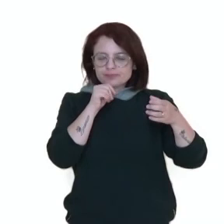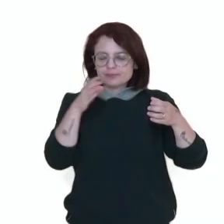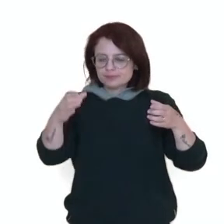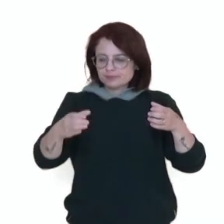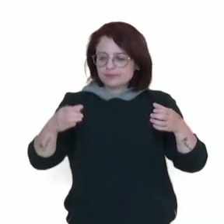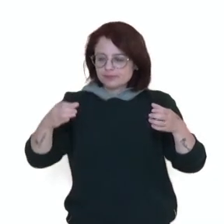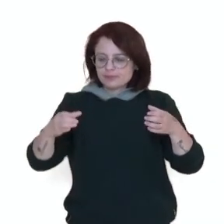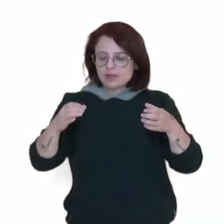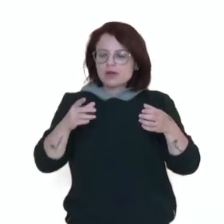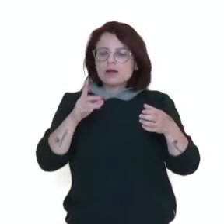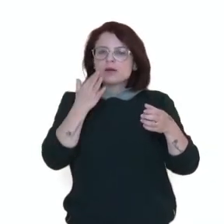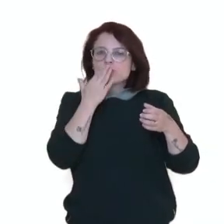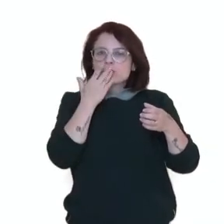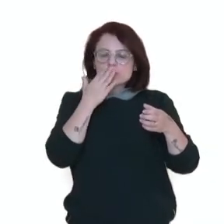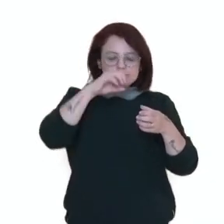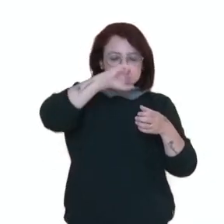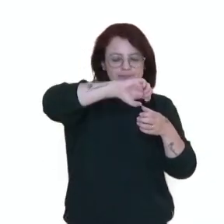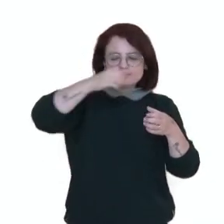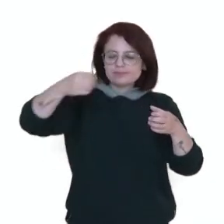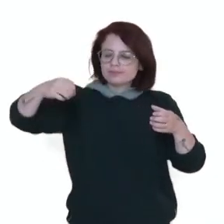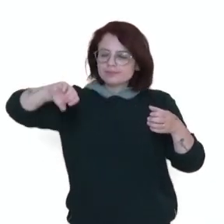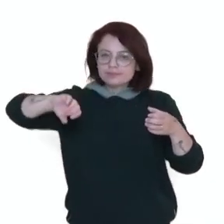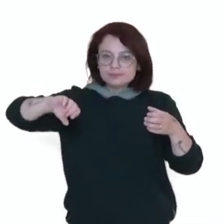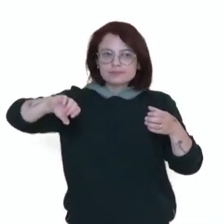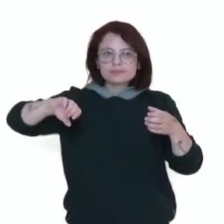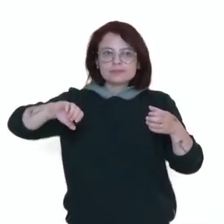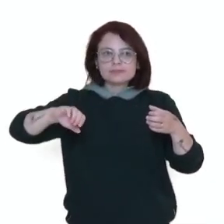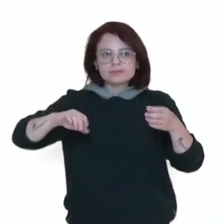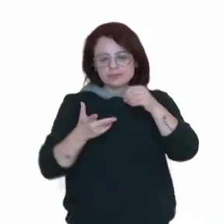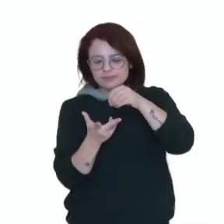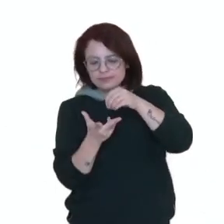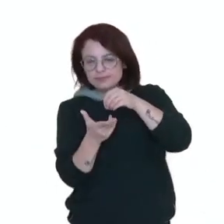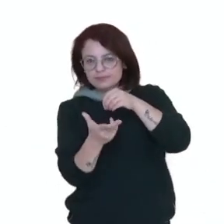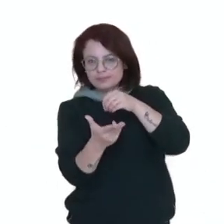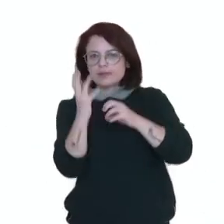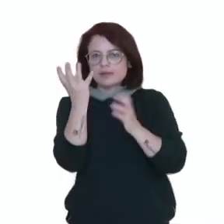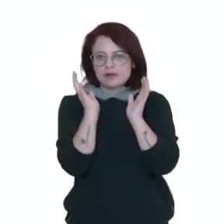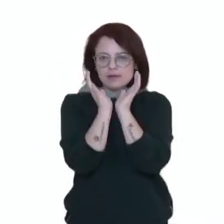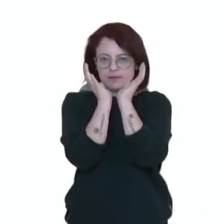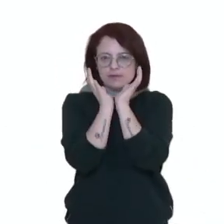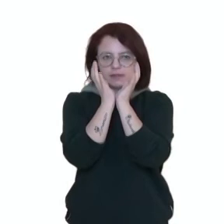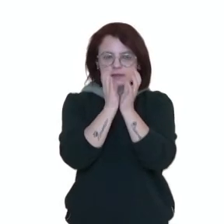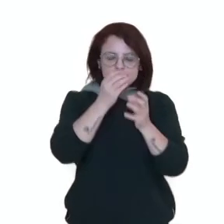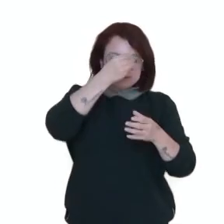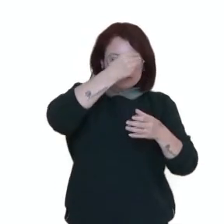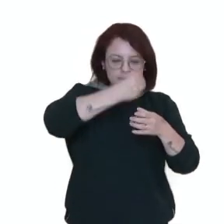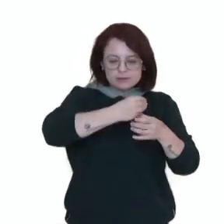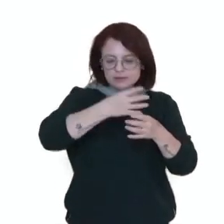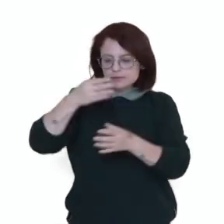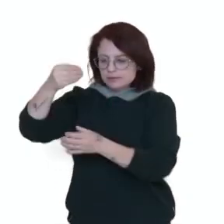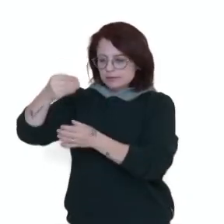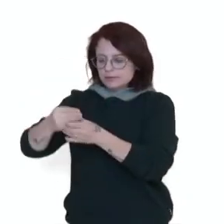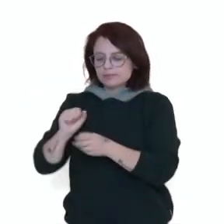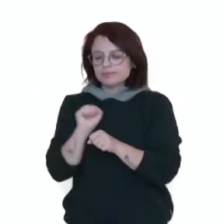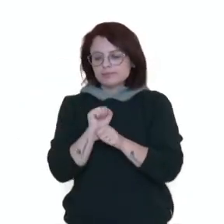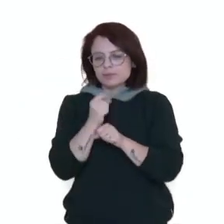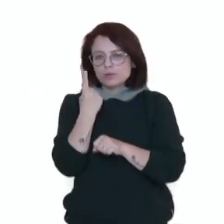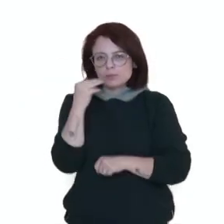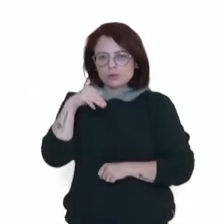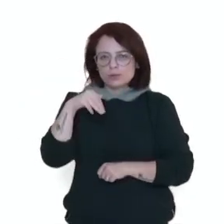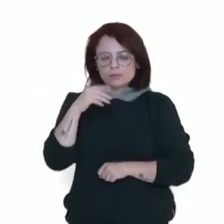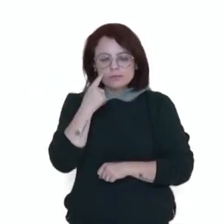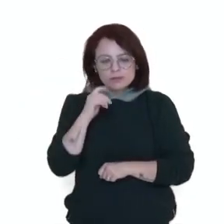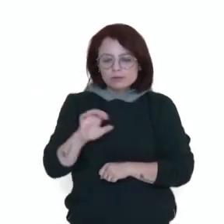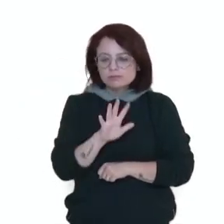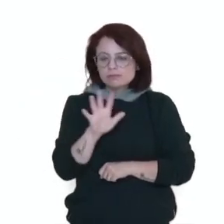de um, melhor ainda, se não tiver, não tem problema. Corte a base da folha da selga e coloque no copo. Aguarde alguns minutos e veja o que